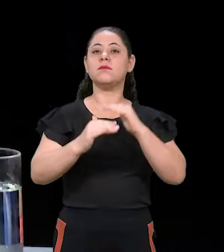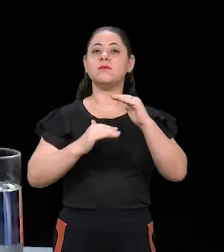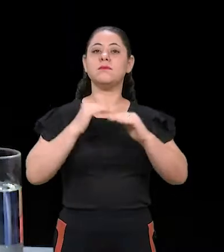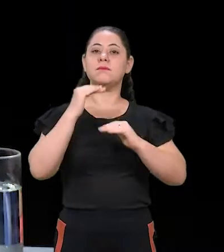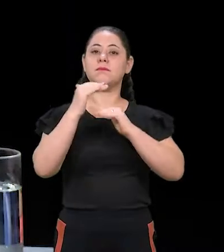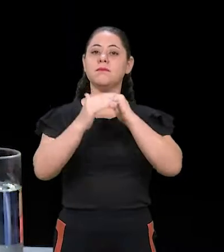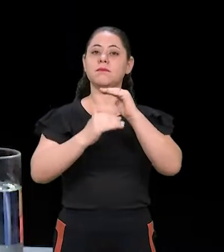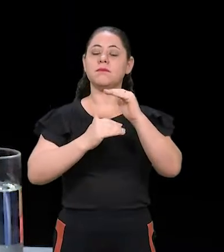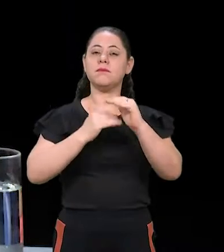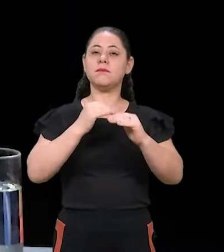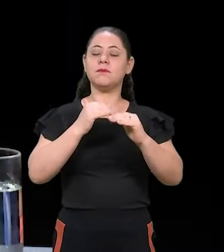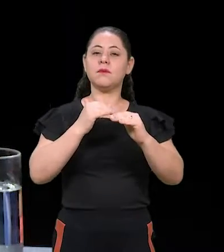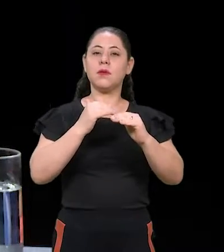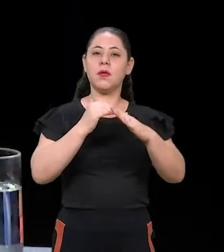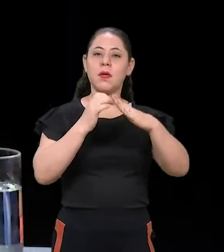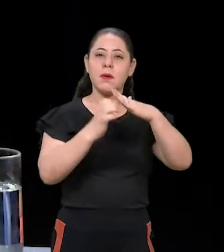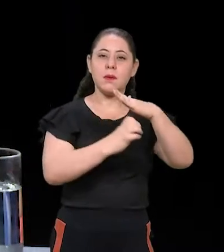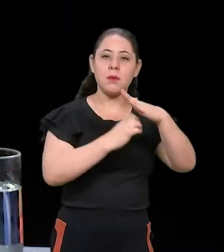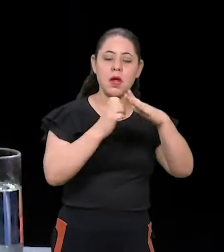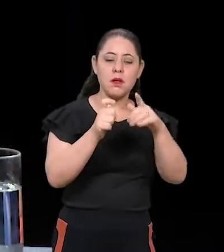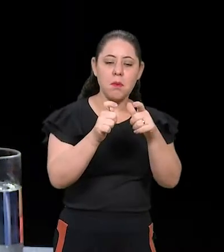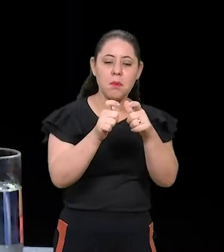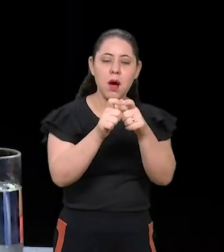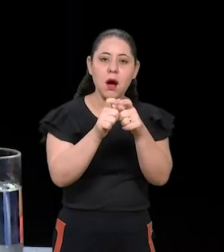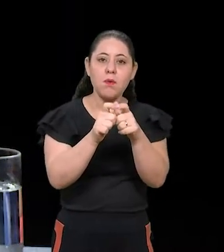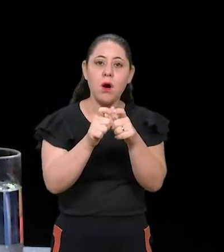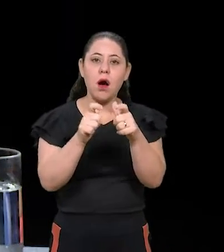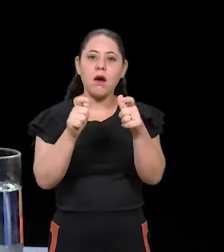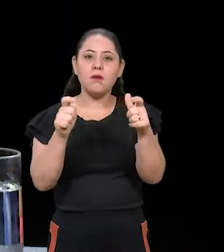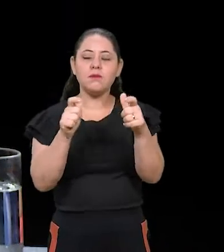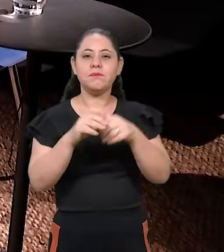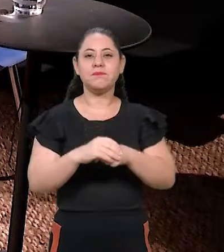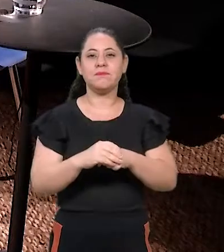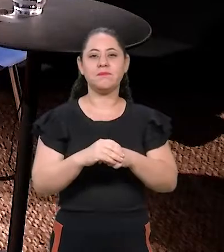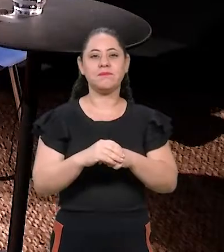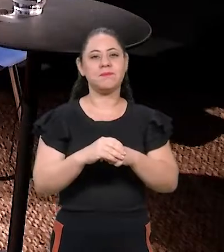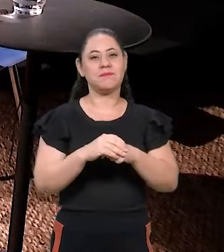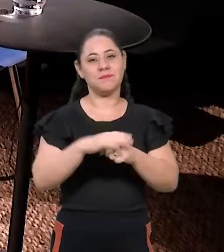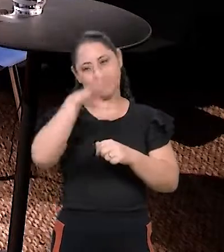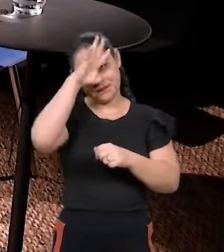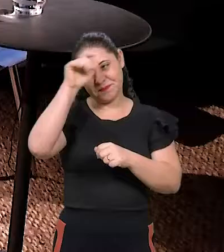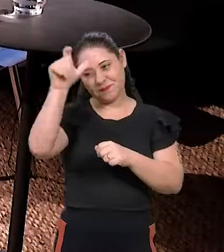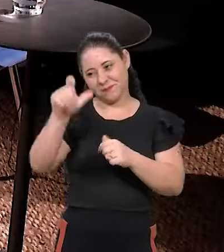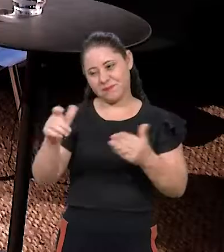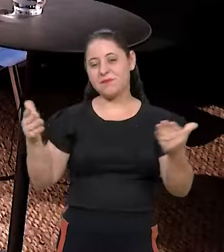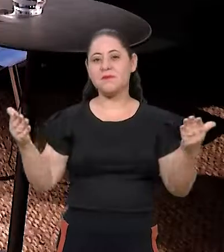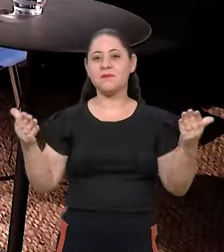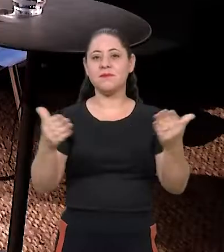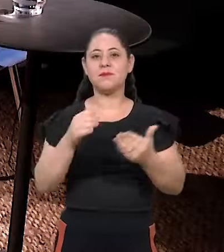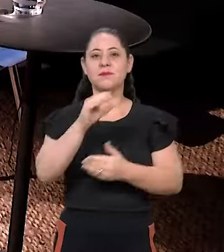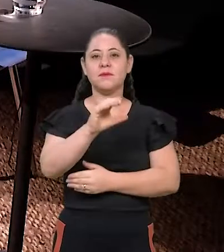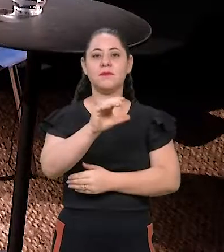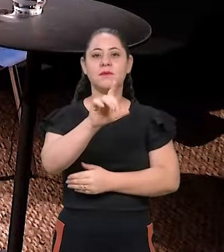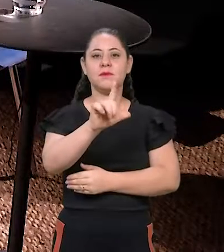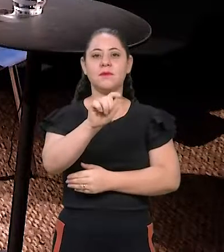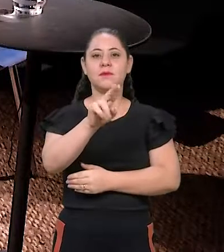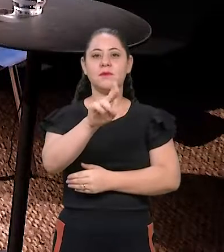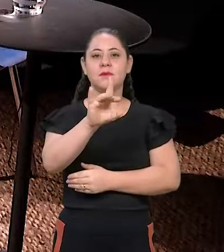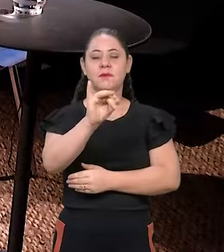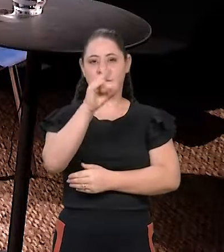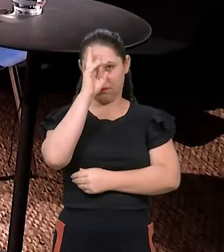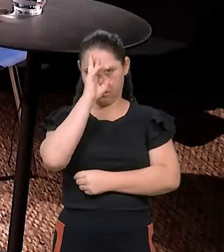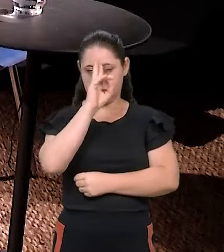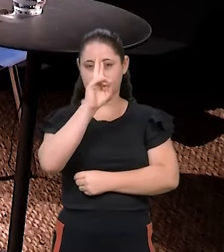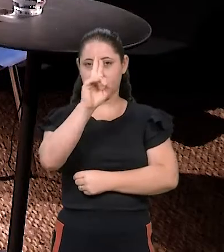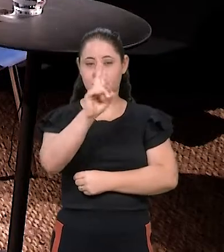do país. O desenvolvimento dos micro e pequenos negócios. E no programa Personalidade de hoje, eu converso com